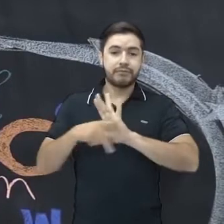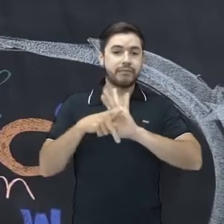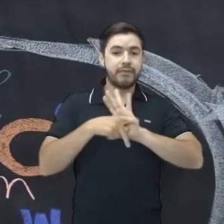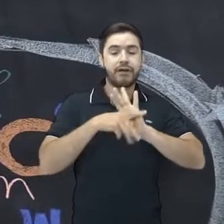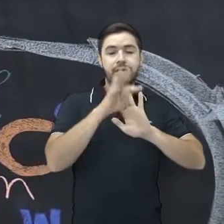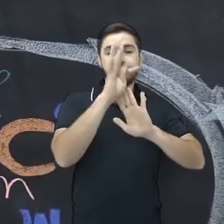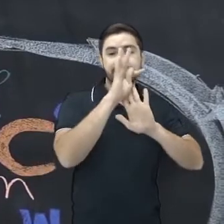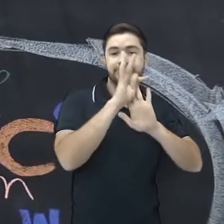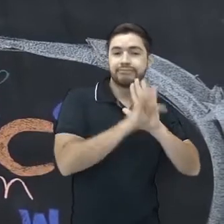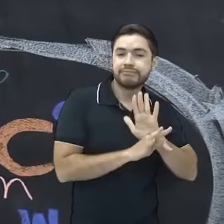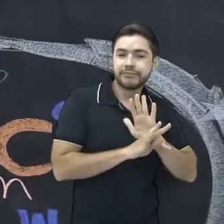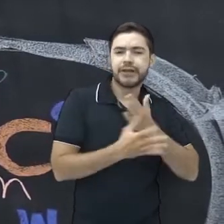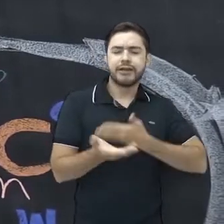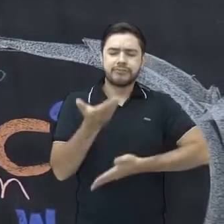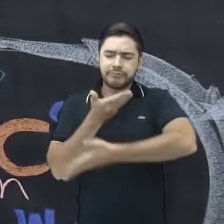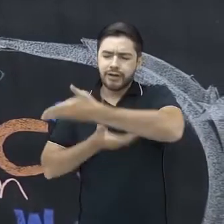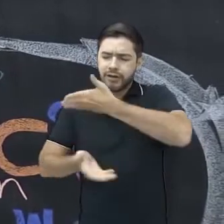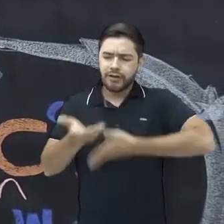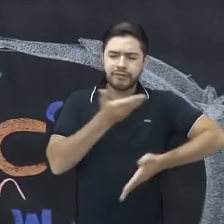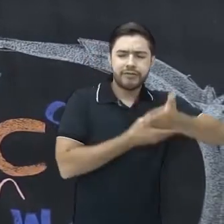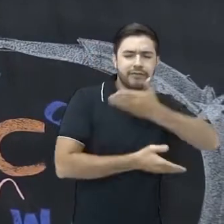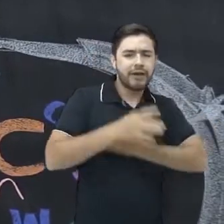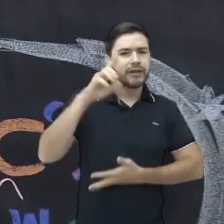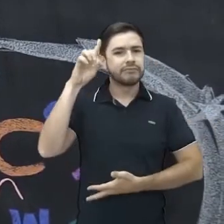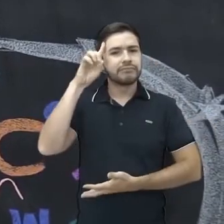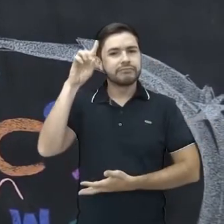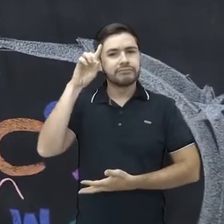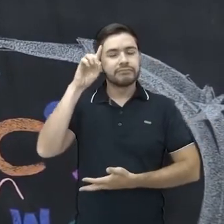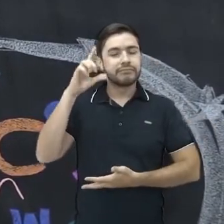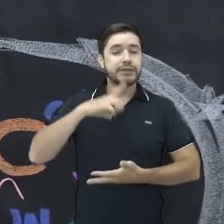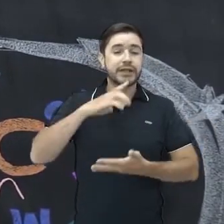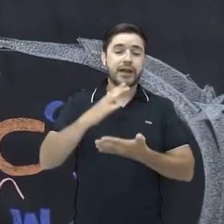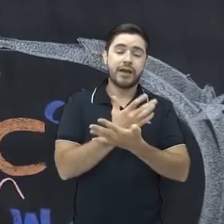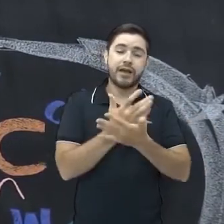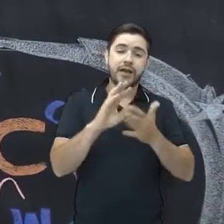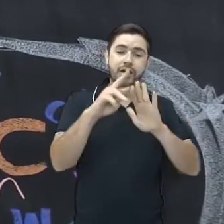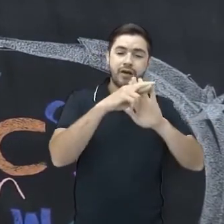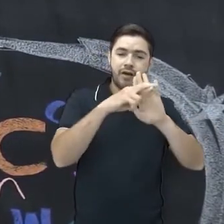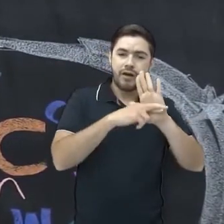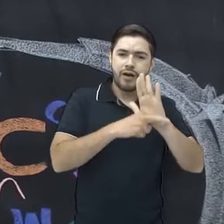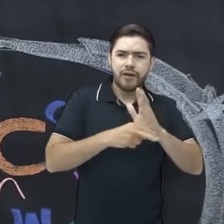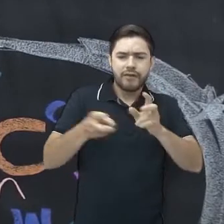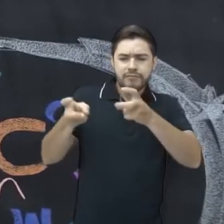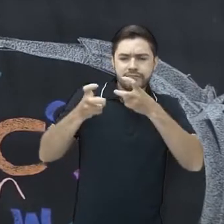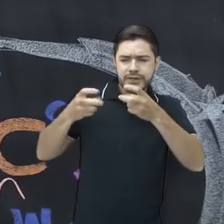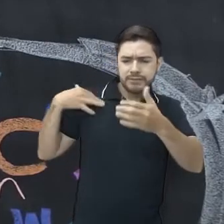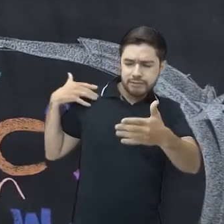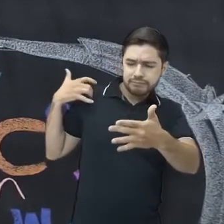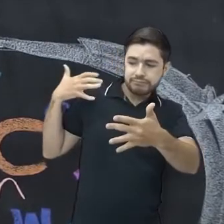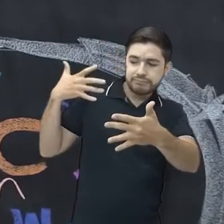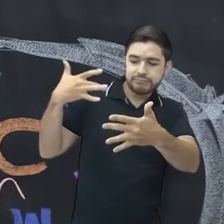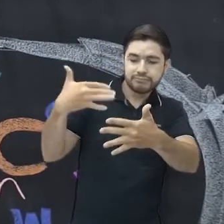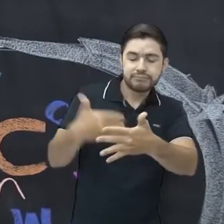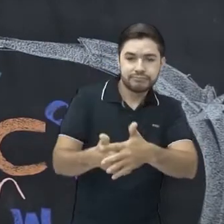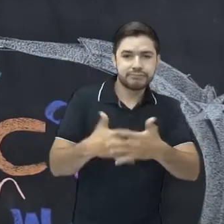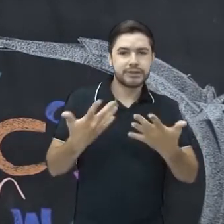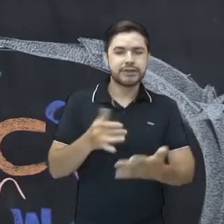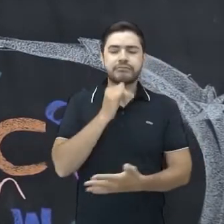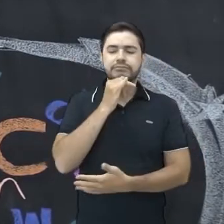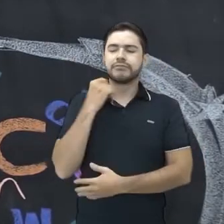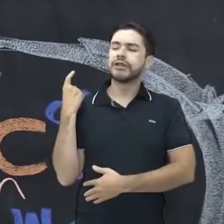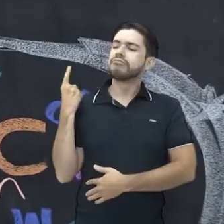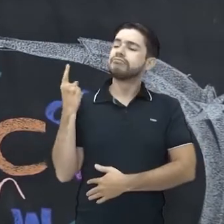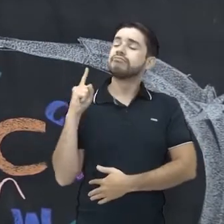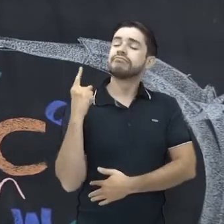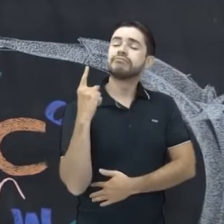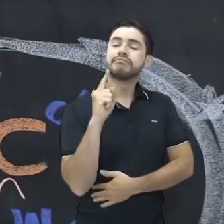ao redor da nossa convivência e da nossa rotina diária segue algumas regras que a gente vai percebendo ao longo da vida. Então, quando você sai de casa e se depara,